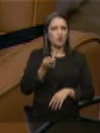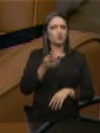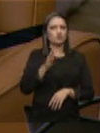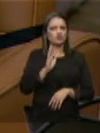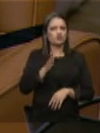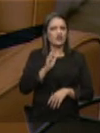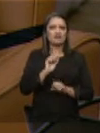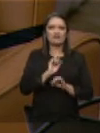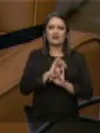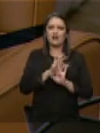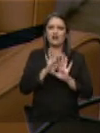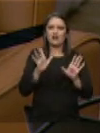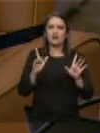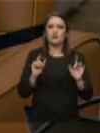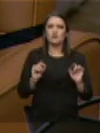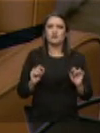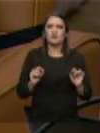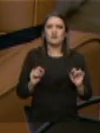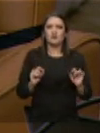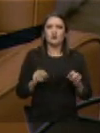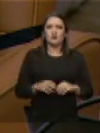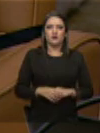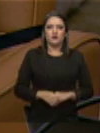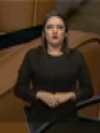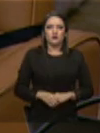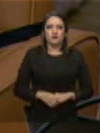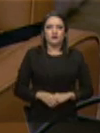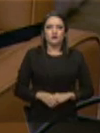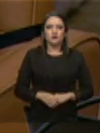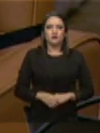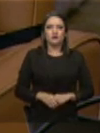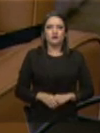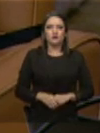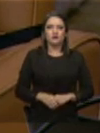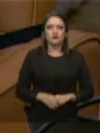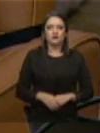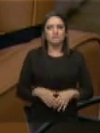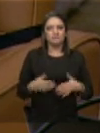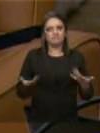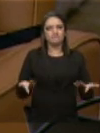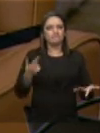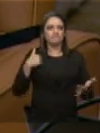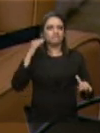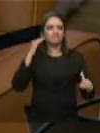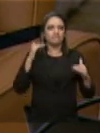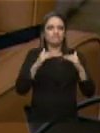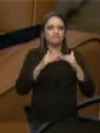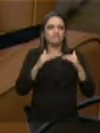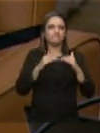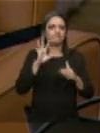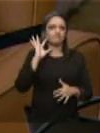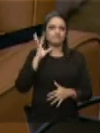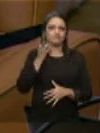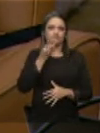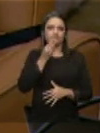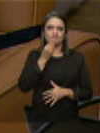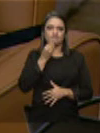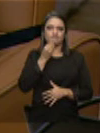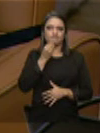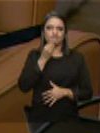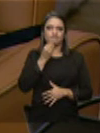e objetividade as questões que estão em jogo. Eu acompanho essa explicitação do ministro